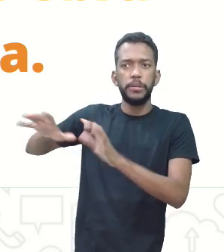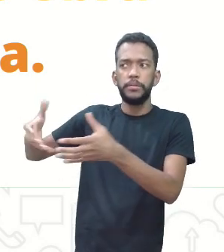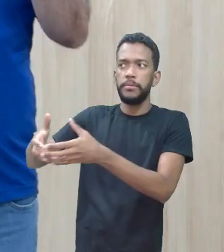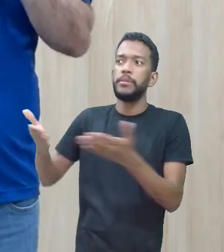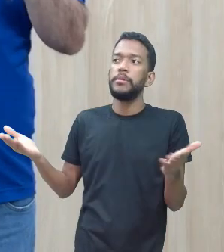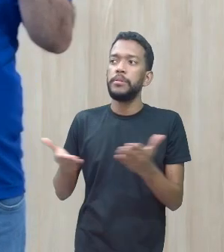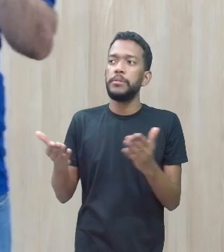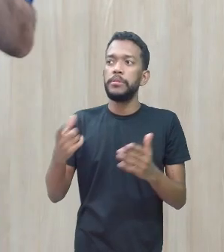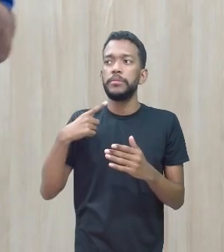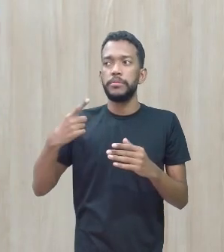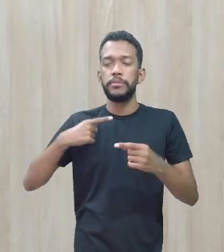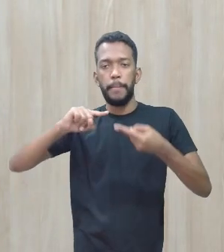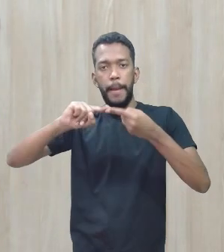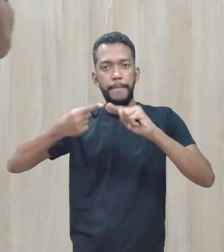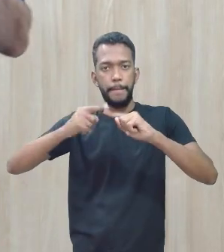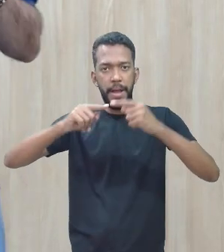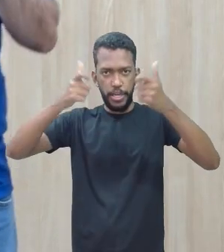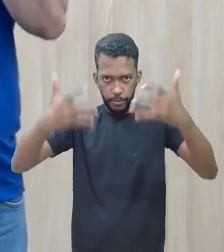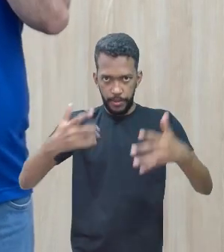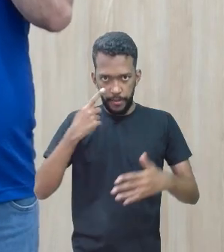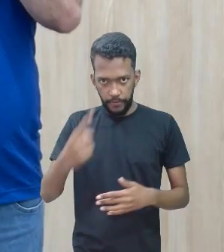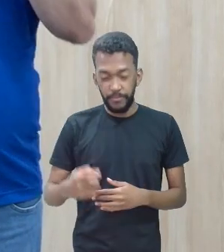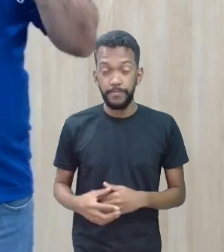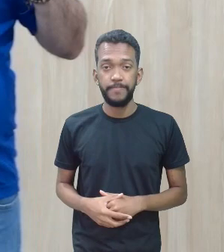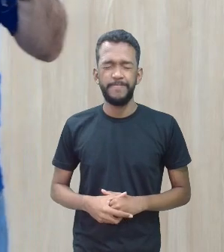Vale a gente fazer um contraponto aqui. Primeiro,